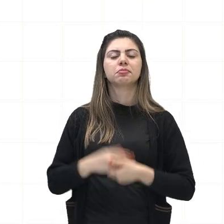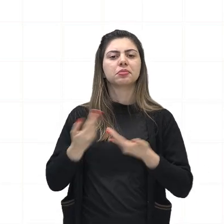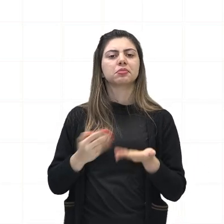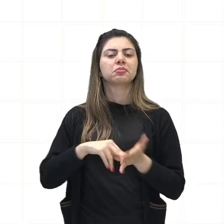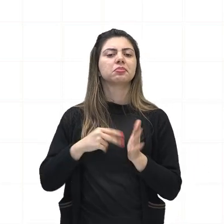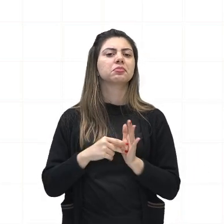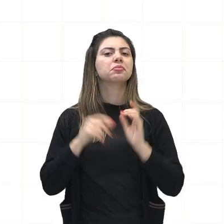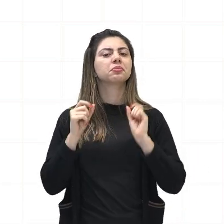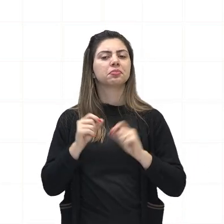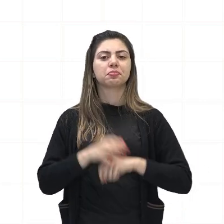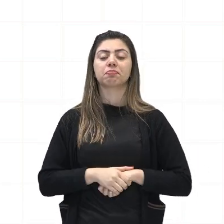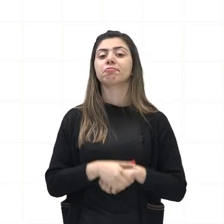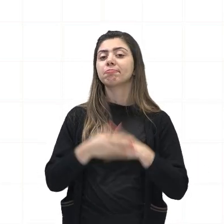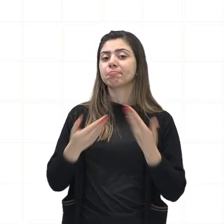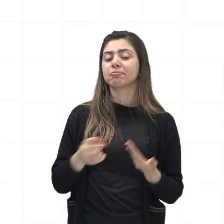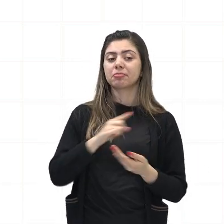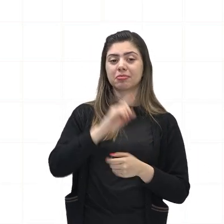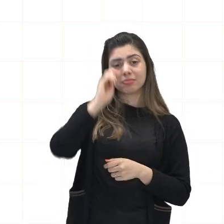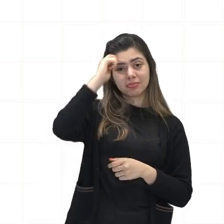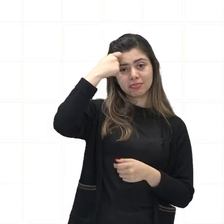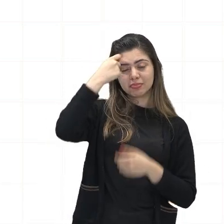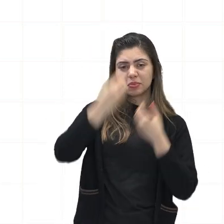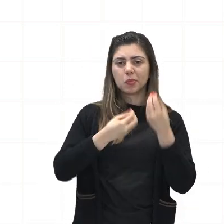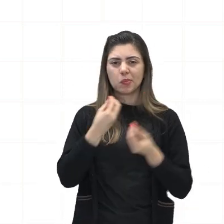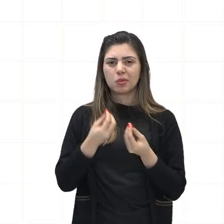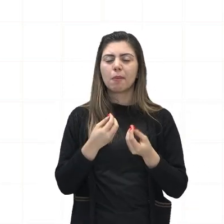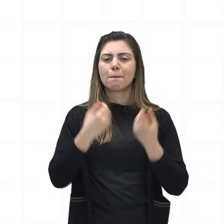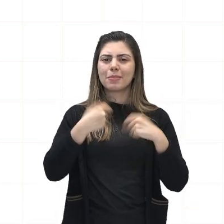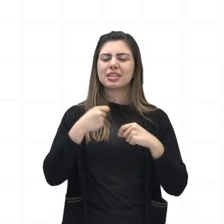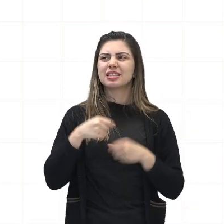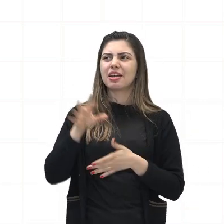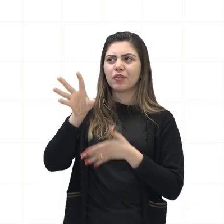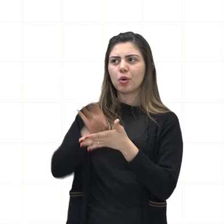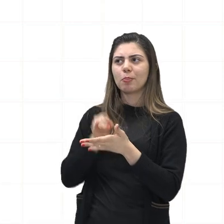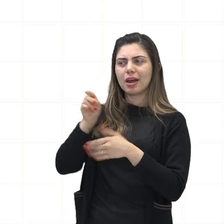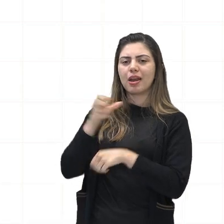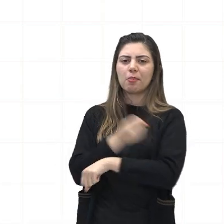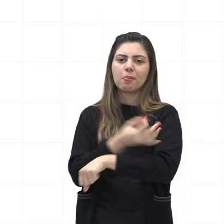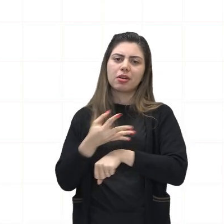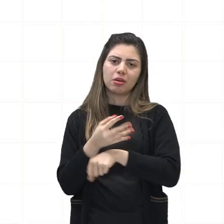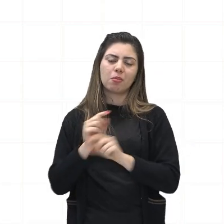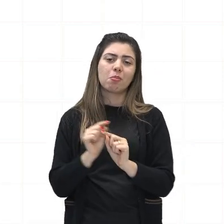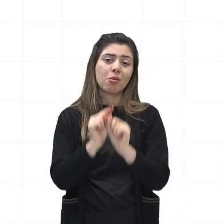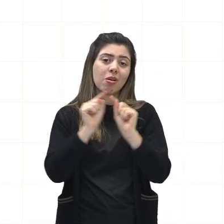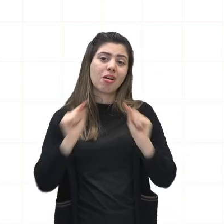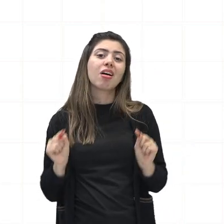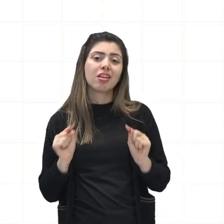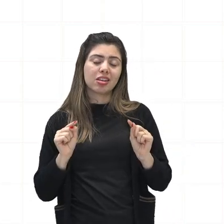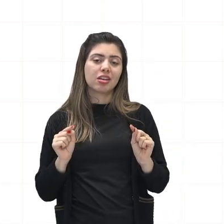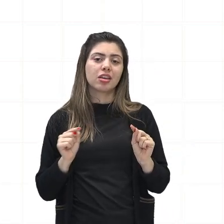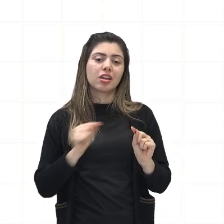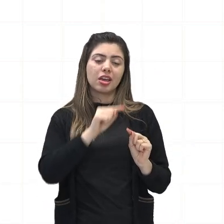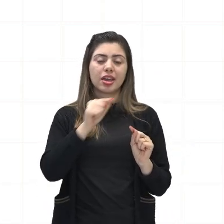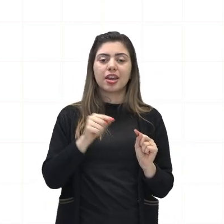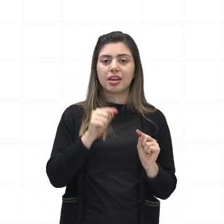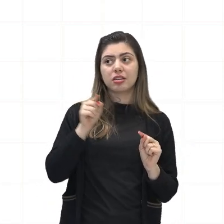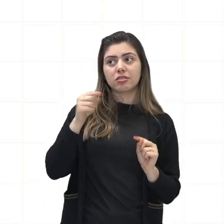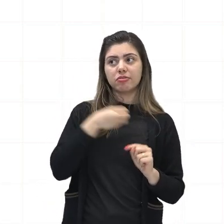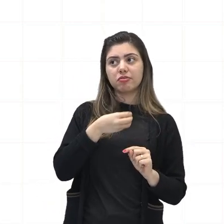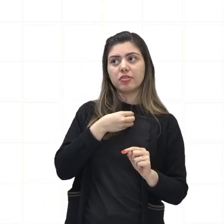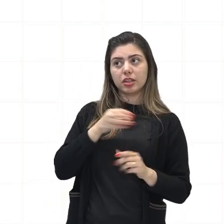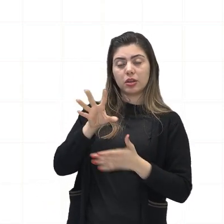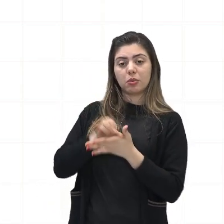quer dizer? Que os negros eram obrigados a viver como brancos, mas mesmo tendo que adotar o mesmo modo de